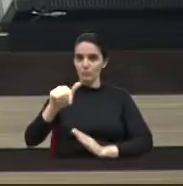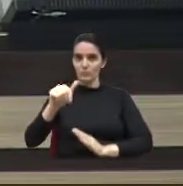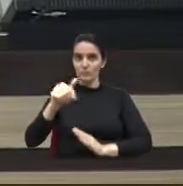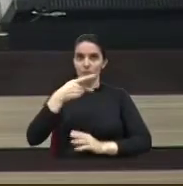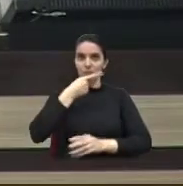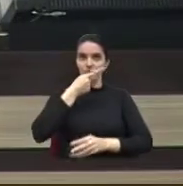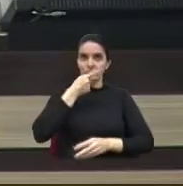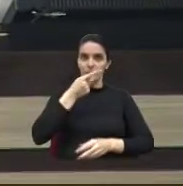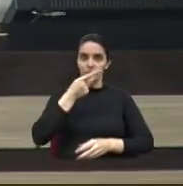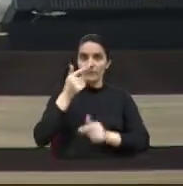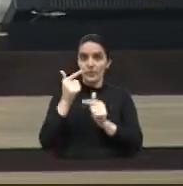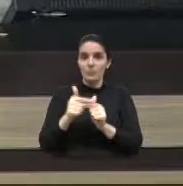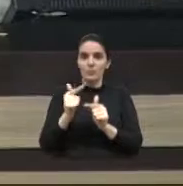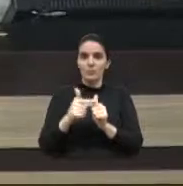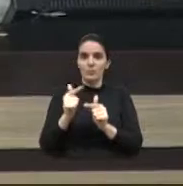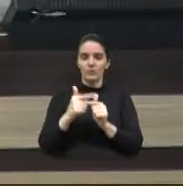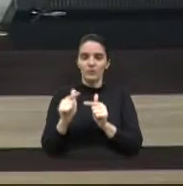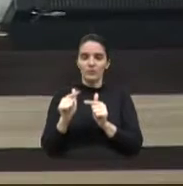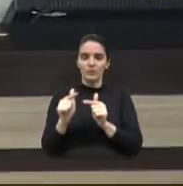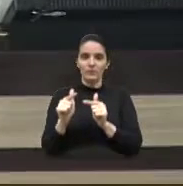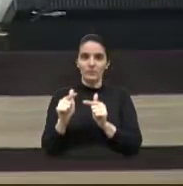um pequeno problema